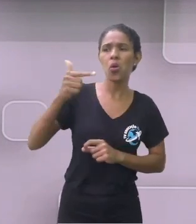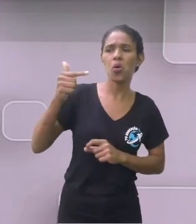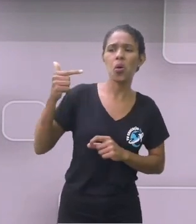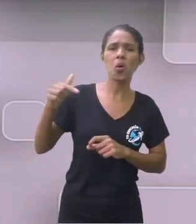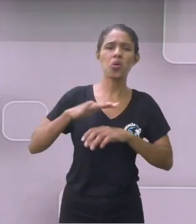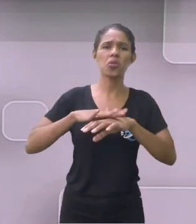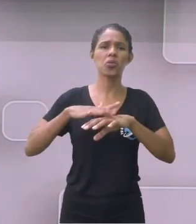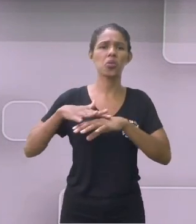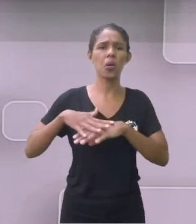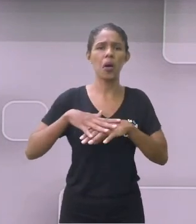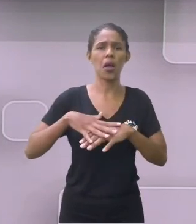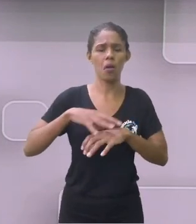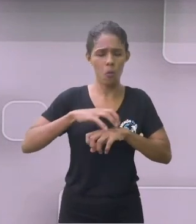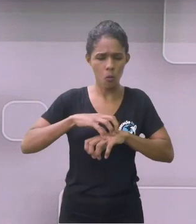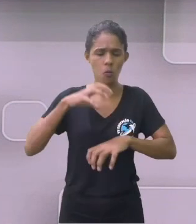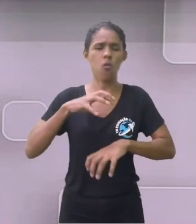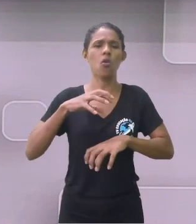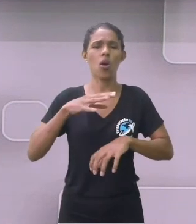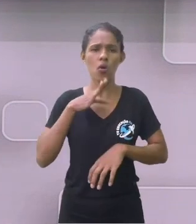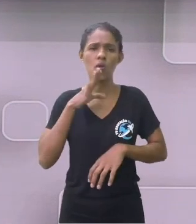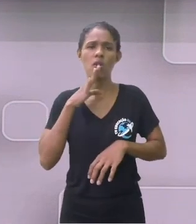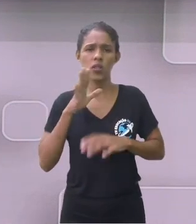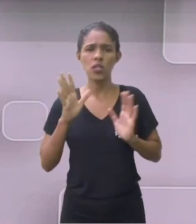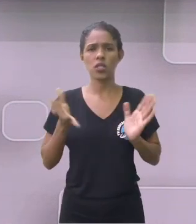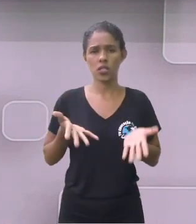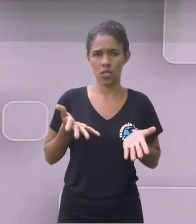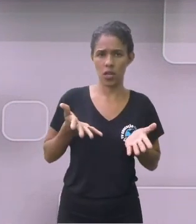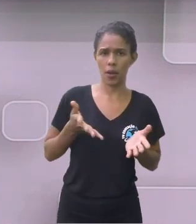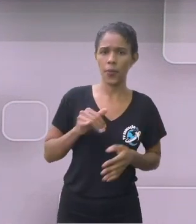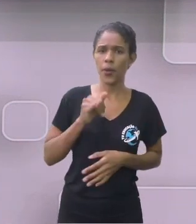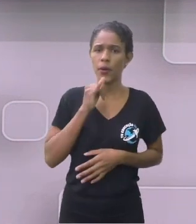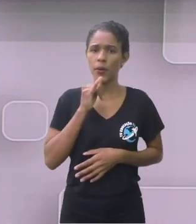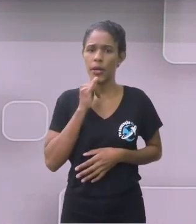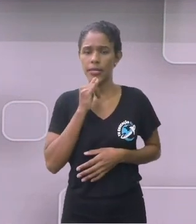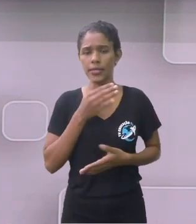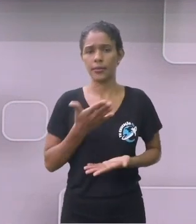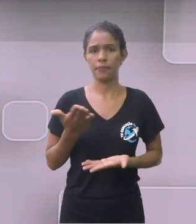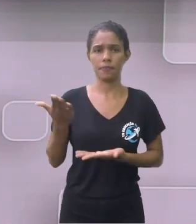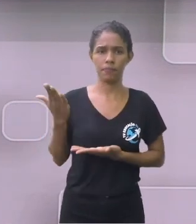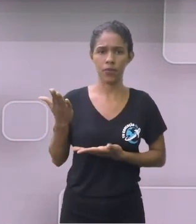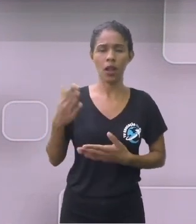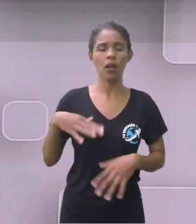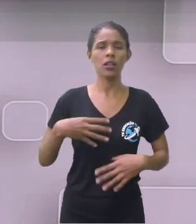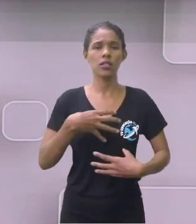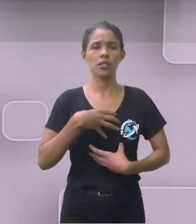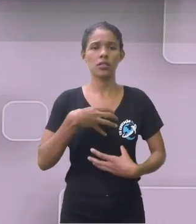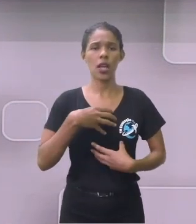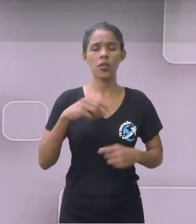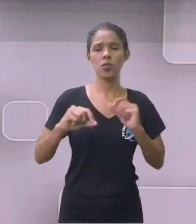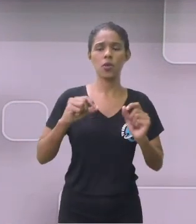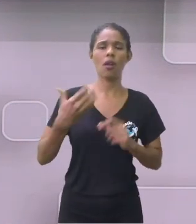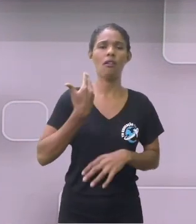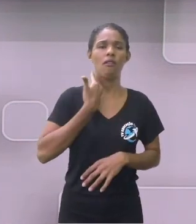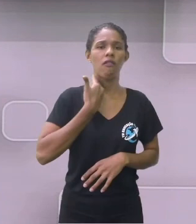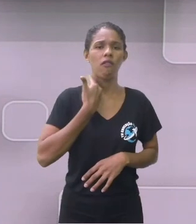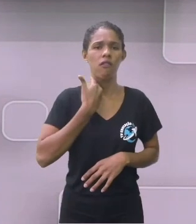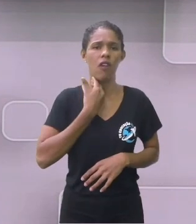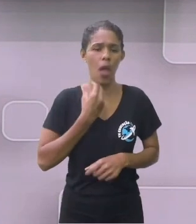já conhecidas, como a doença de Kawasaki, apresentando sintomas como febre, erupção